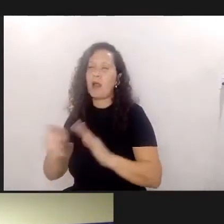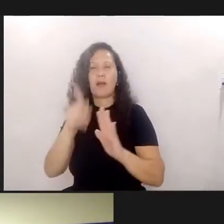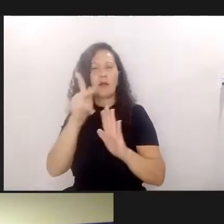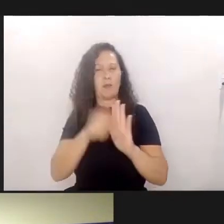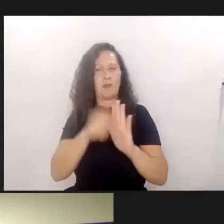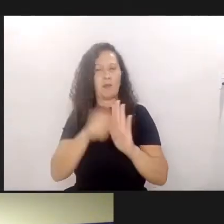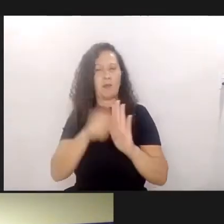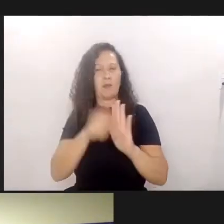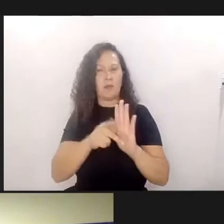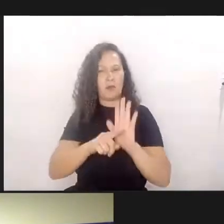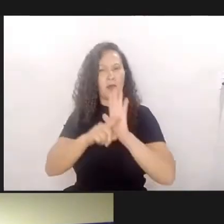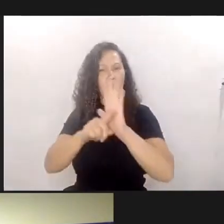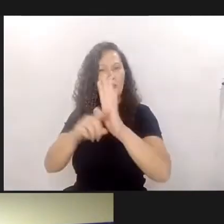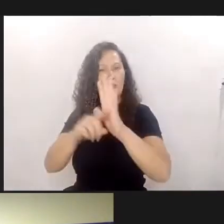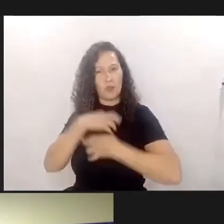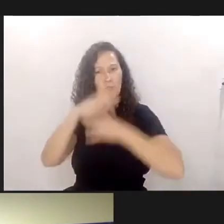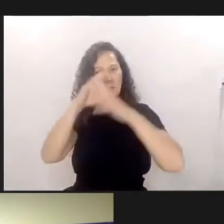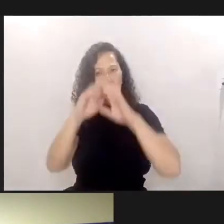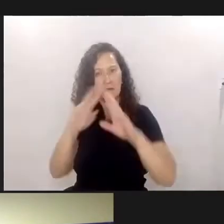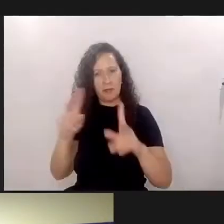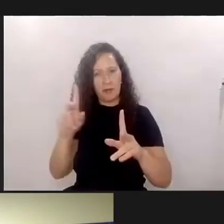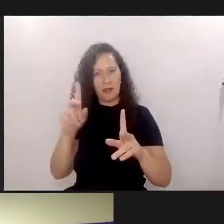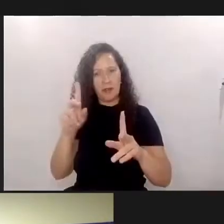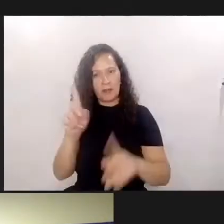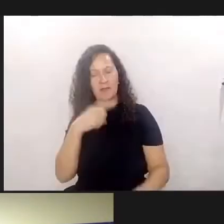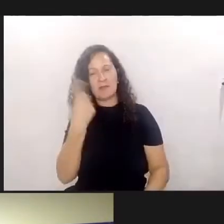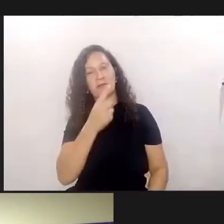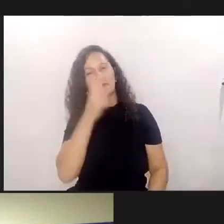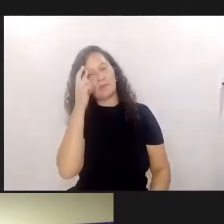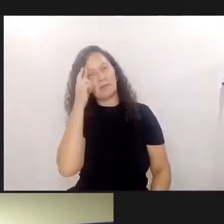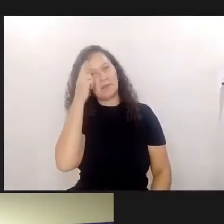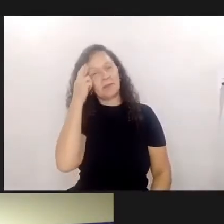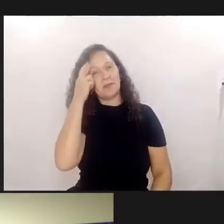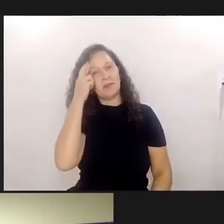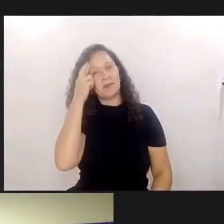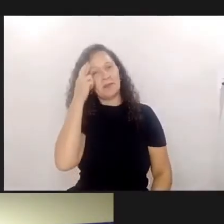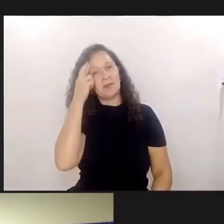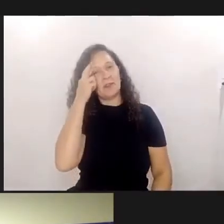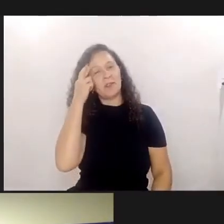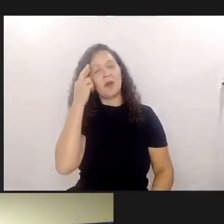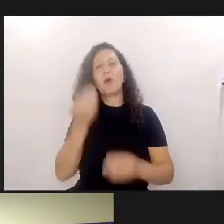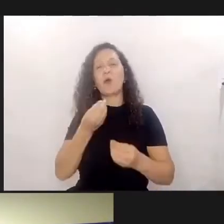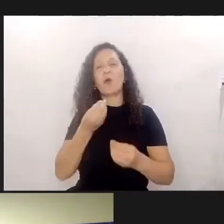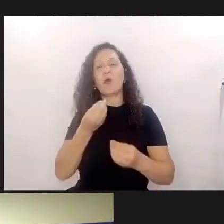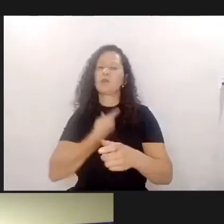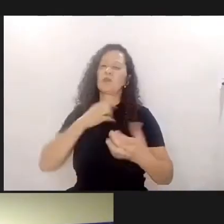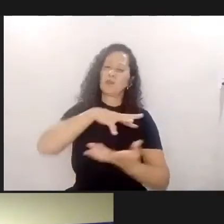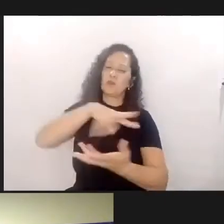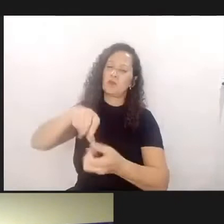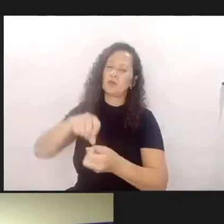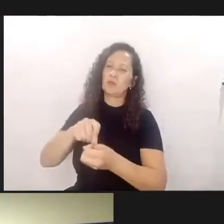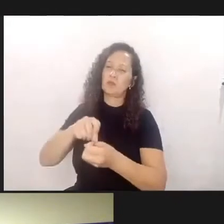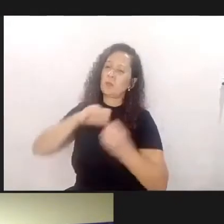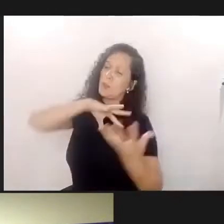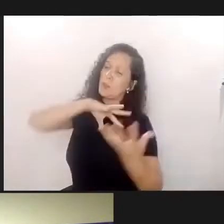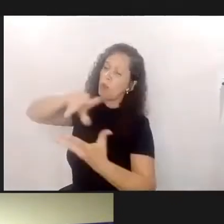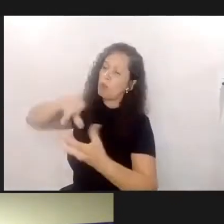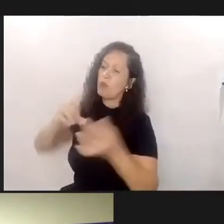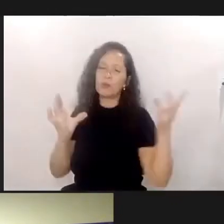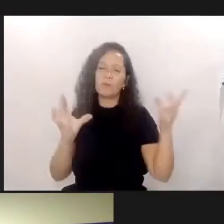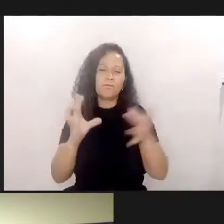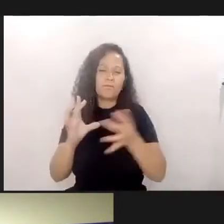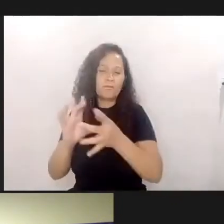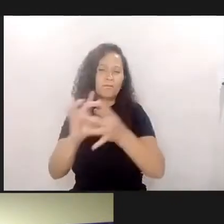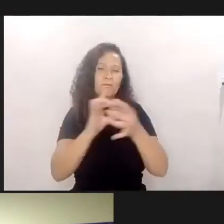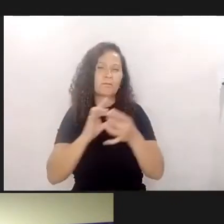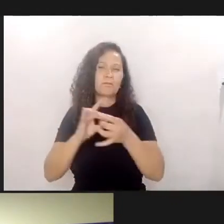da gente refletir sobre a nossa condição no mundo e sobre o mundo como uma condição integrada, onde a gente precisa valorizar talvez